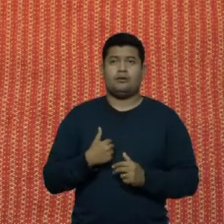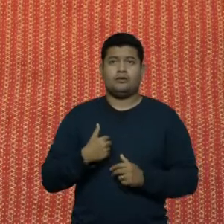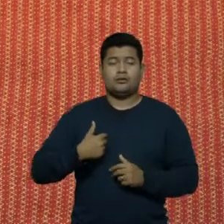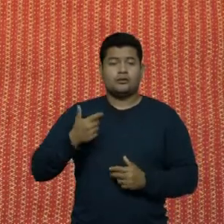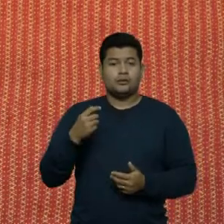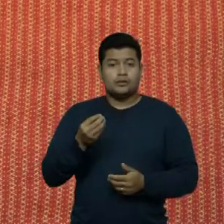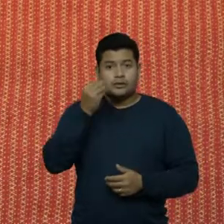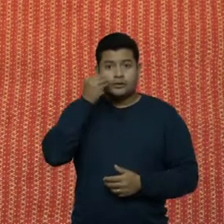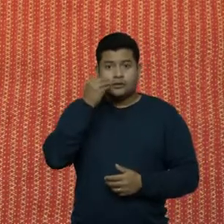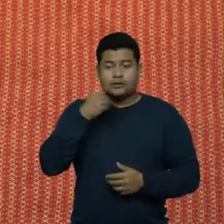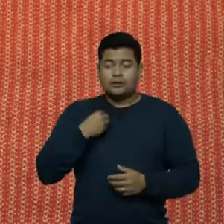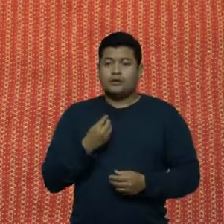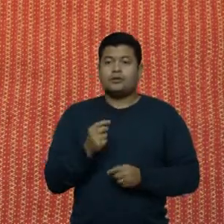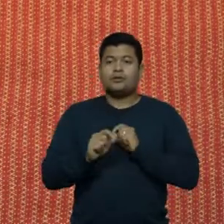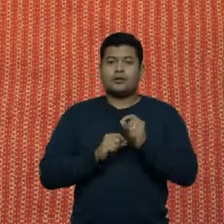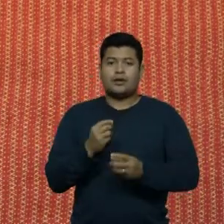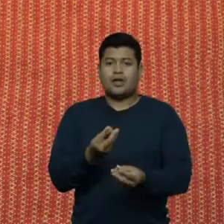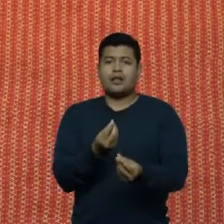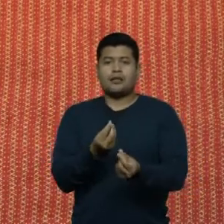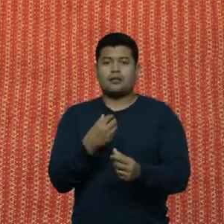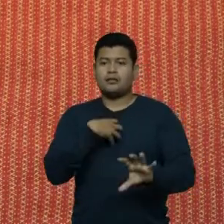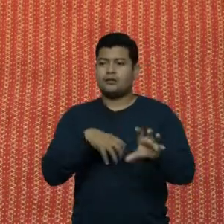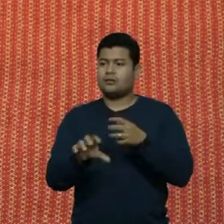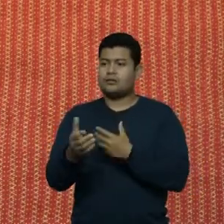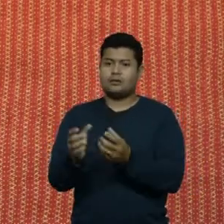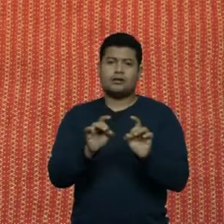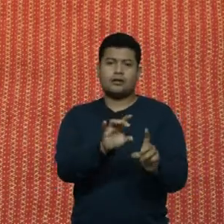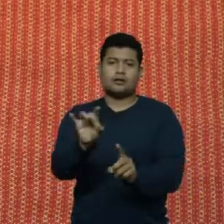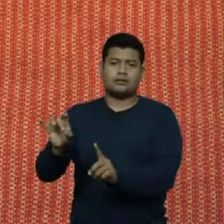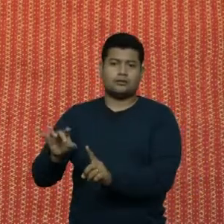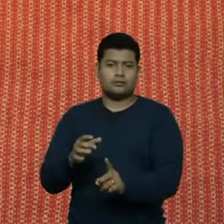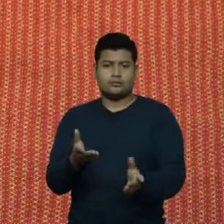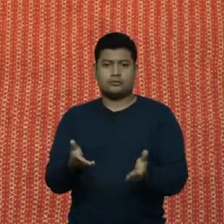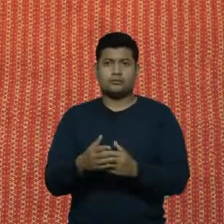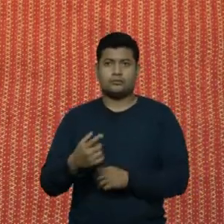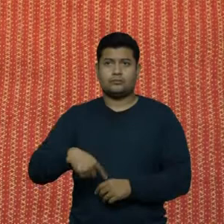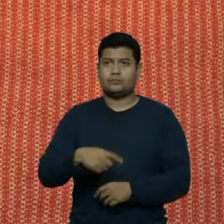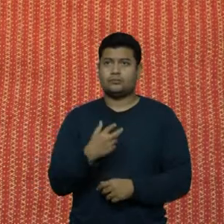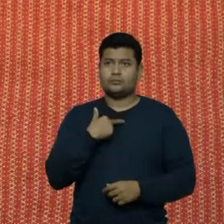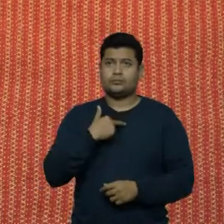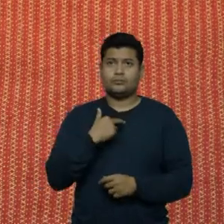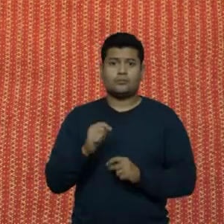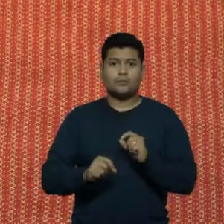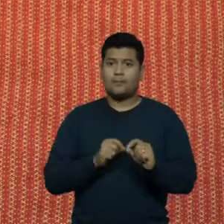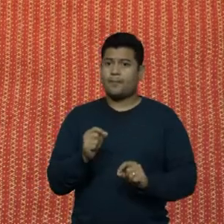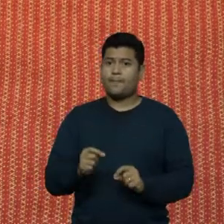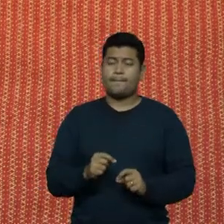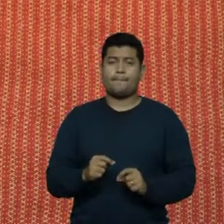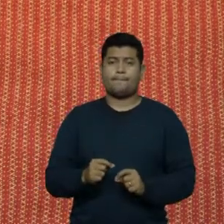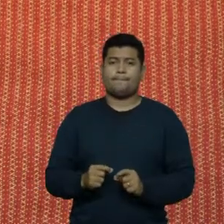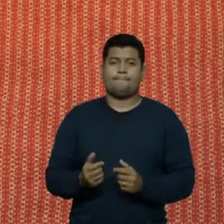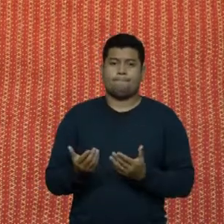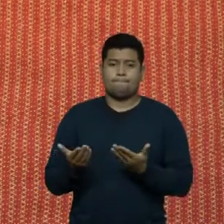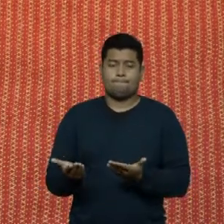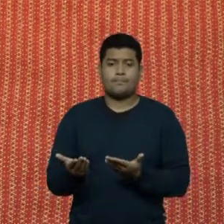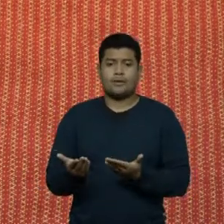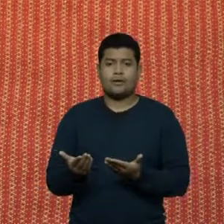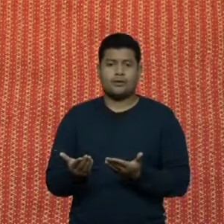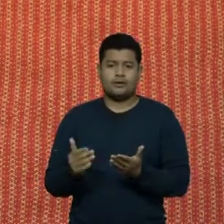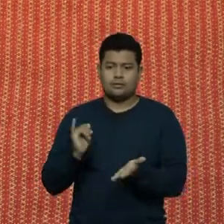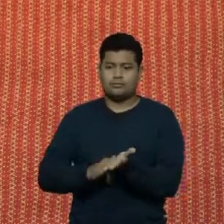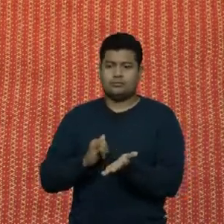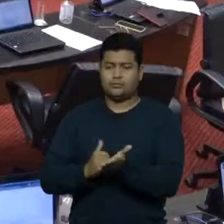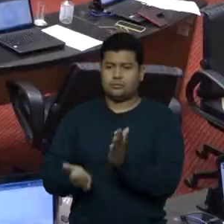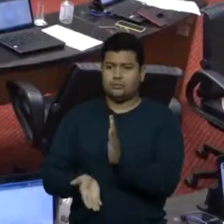mais uma vez sensibilizar os meus colegas da Necessidade nós não permitimos está agora nossa mão não permitir o aumento de impostos é